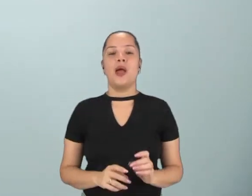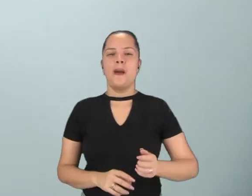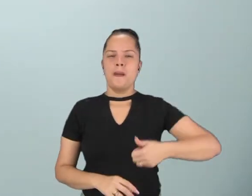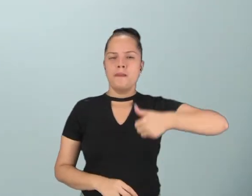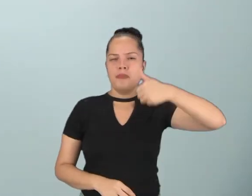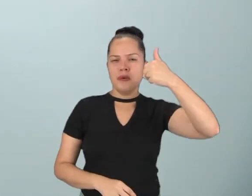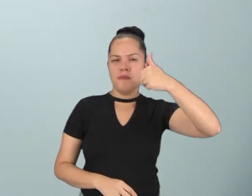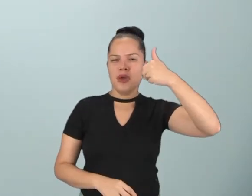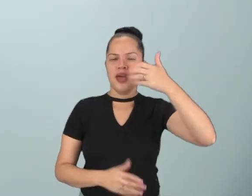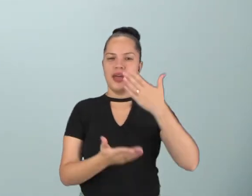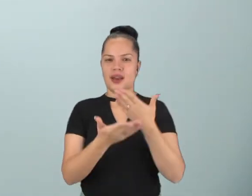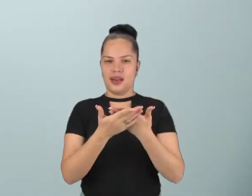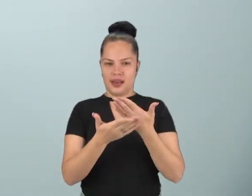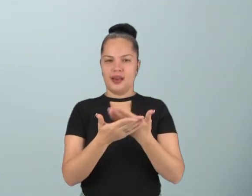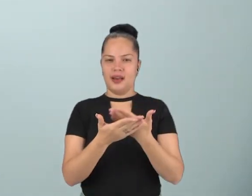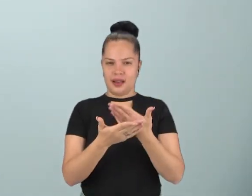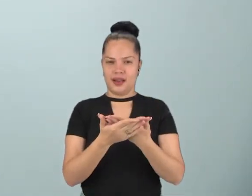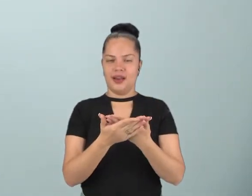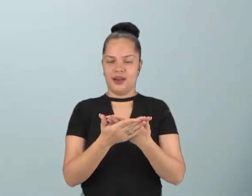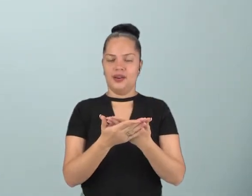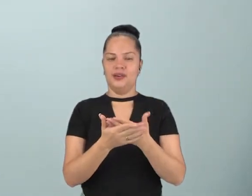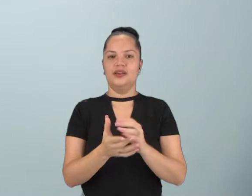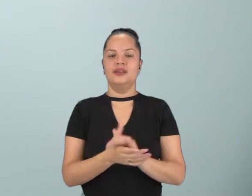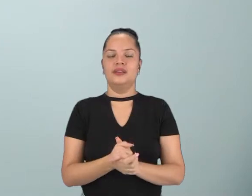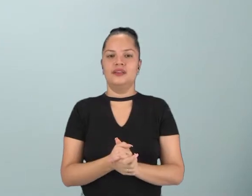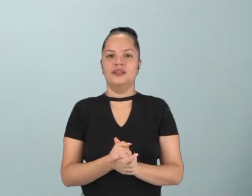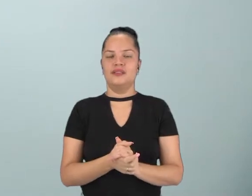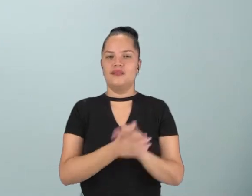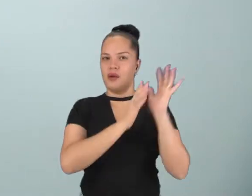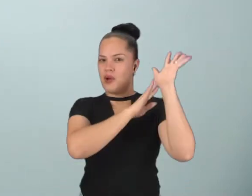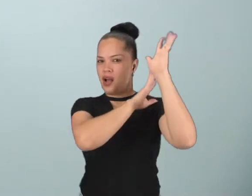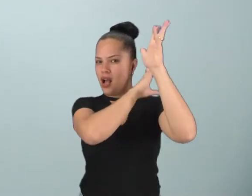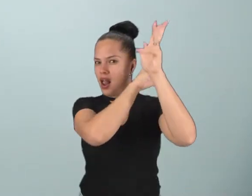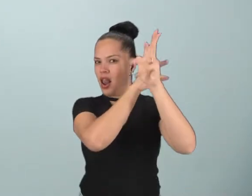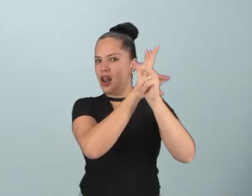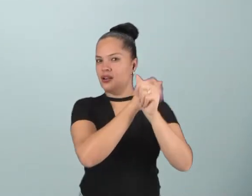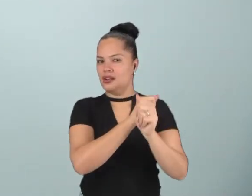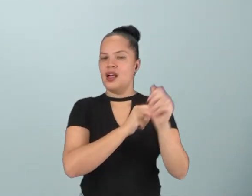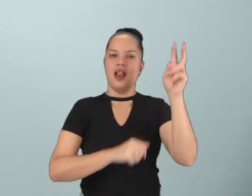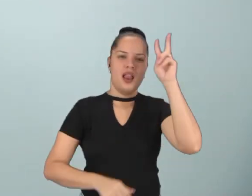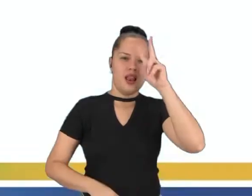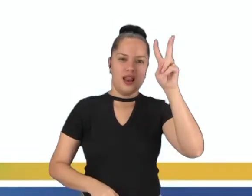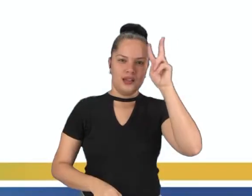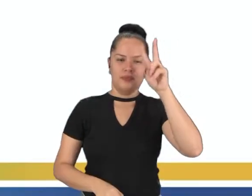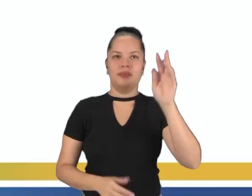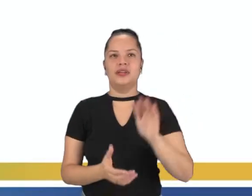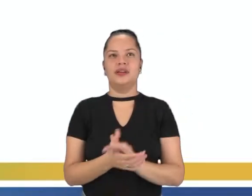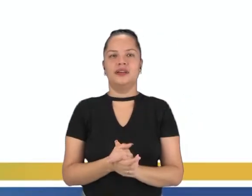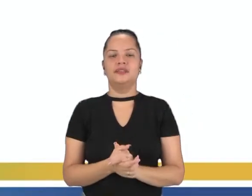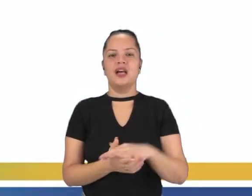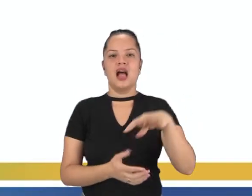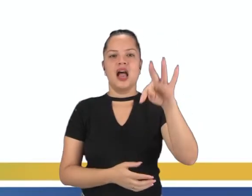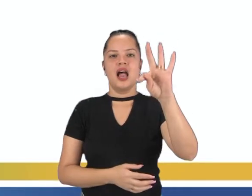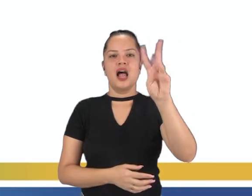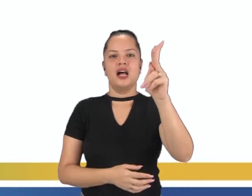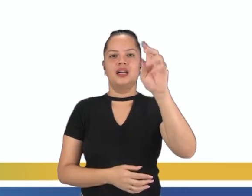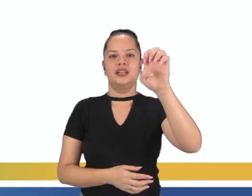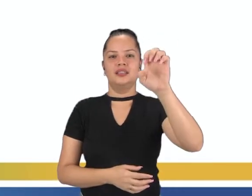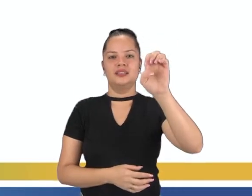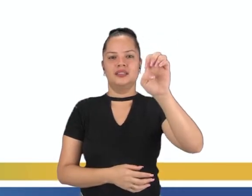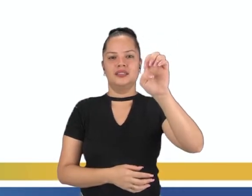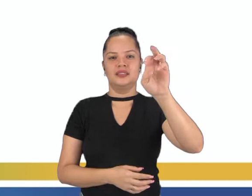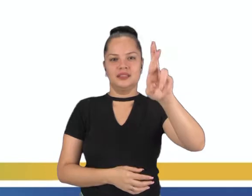aula nessa questão das audioaulas, certo? Vamos relembrar juntos aí o que é o there be. Bom, o there